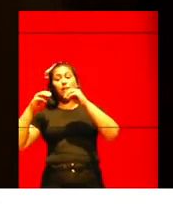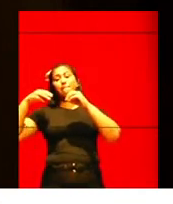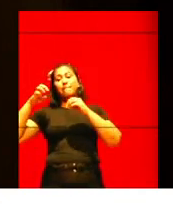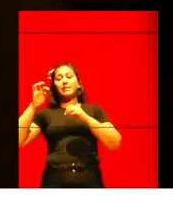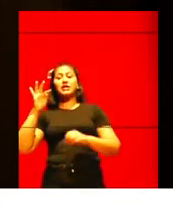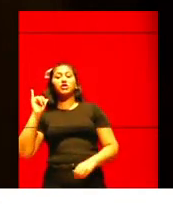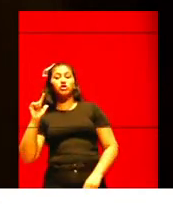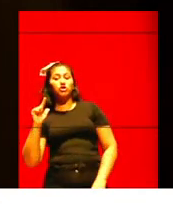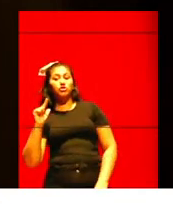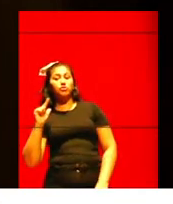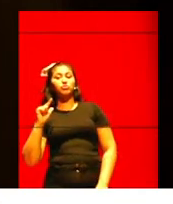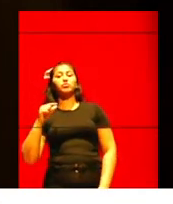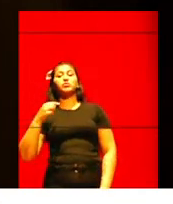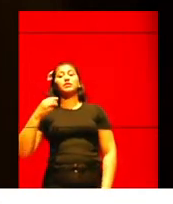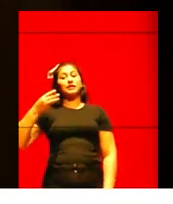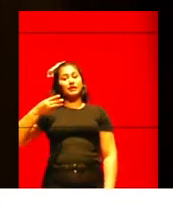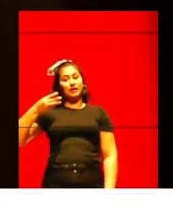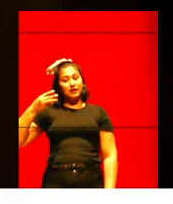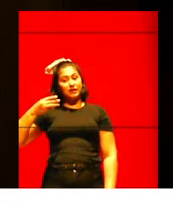Carbono 3?